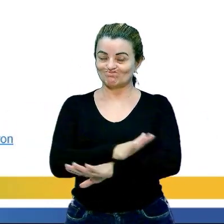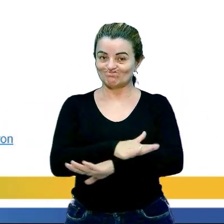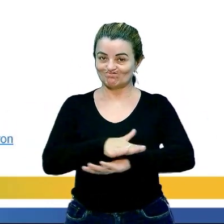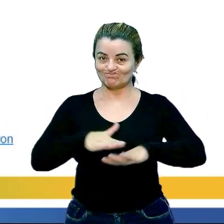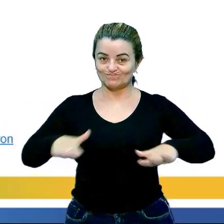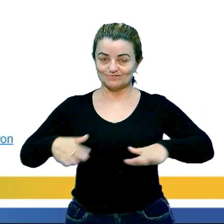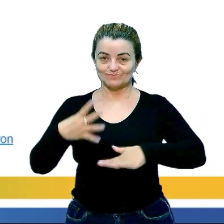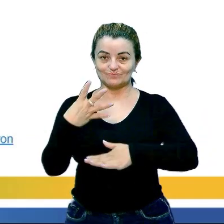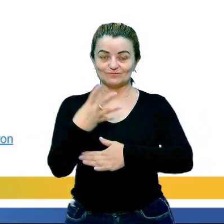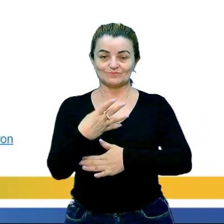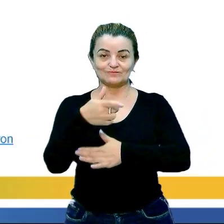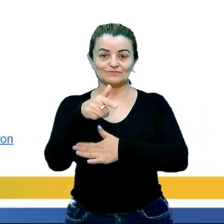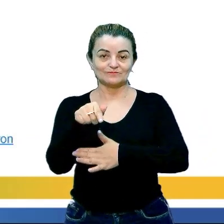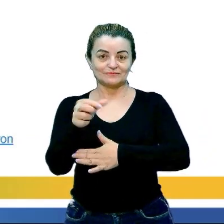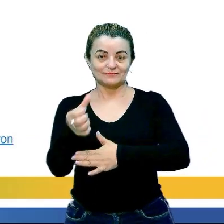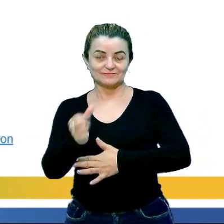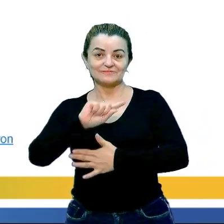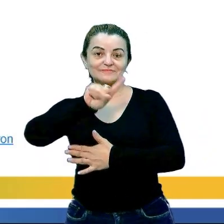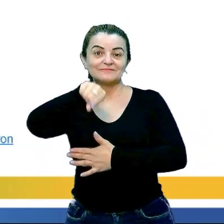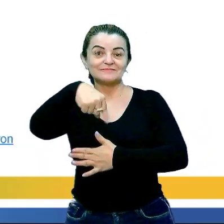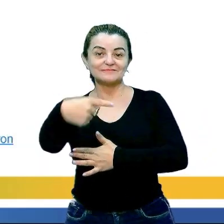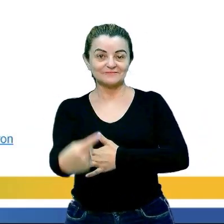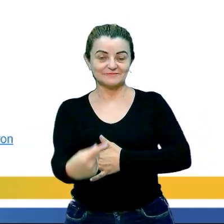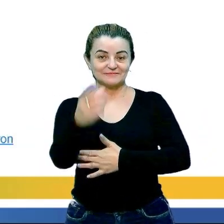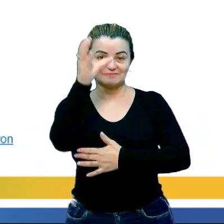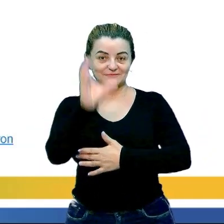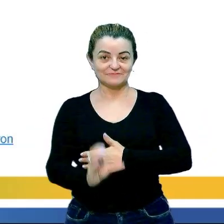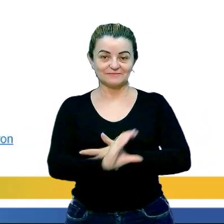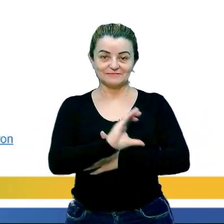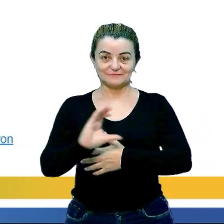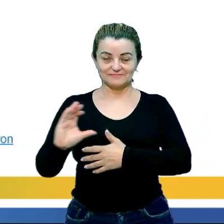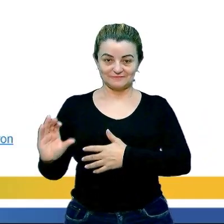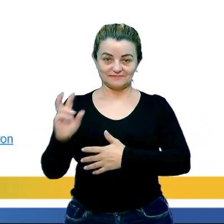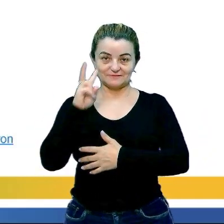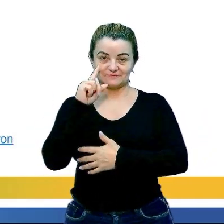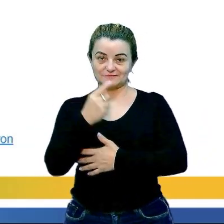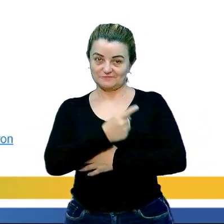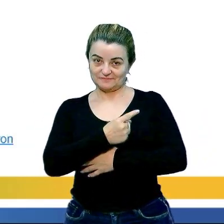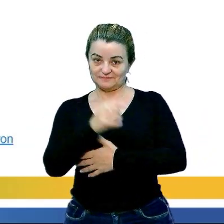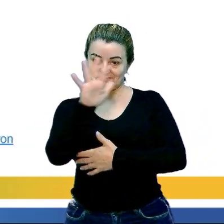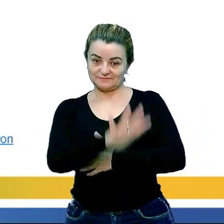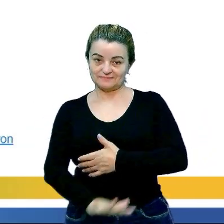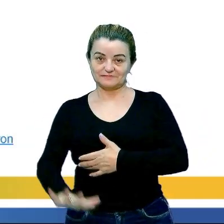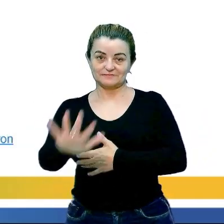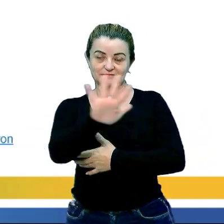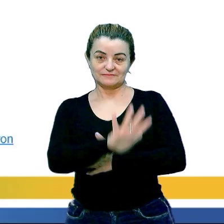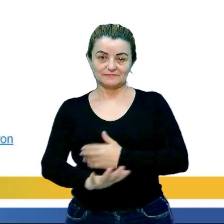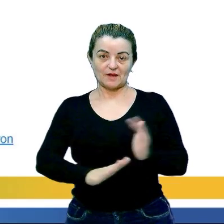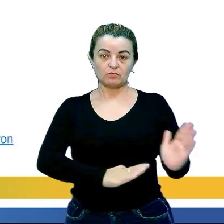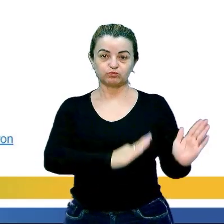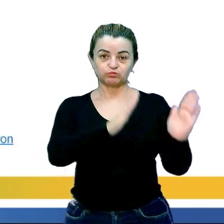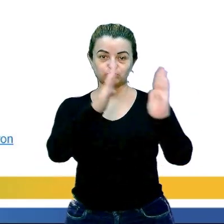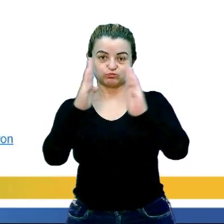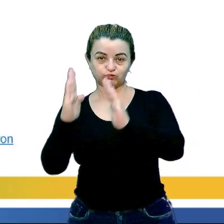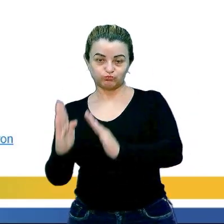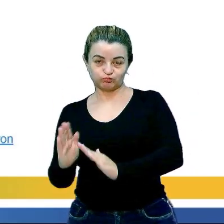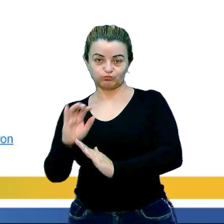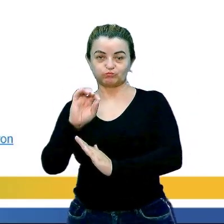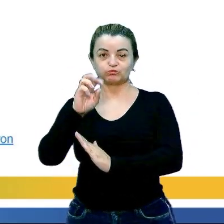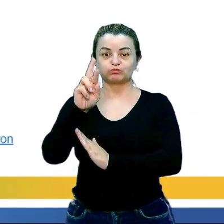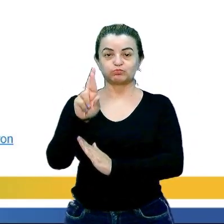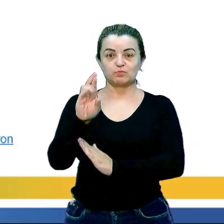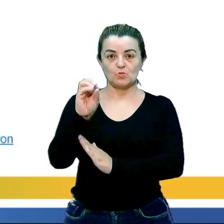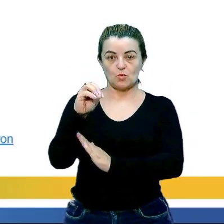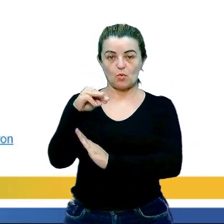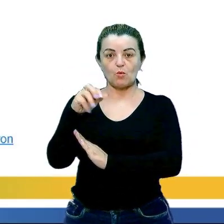476 depois de Cristo, né? Aí eu trouxe para vocês um mapa, né, do período do Império, né, de